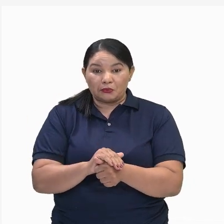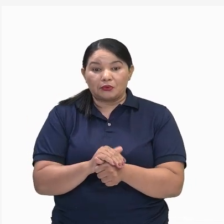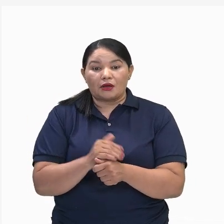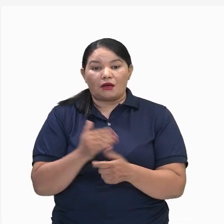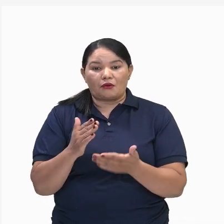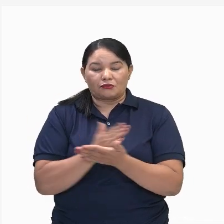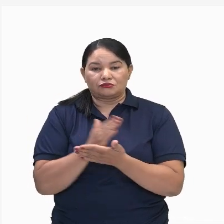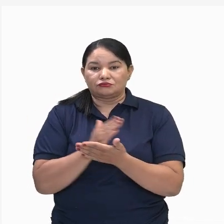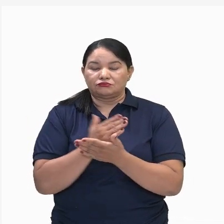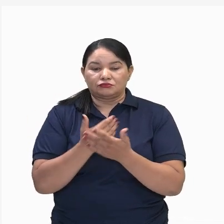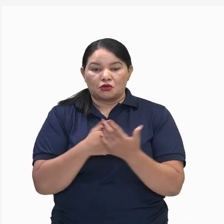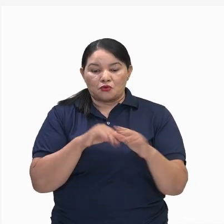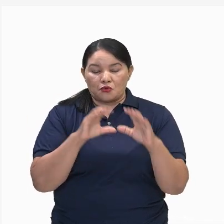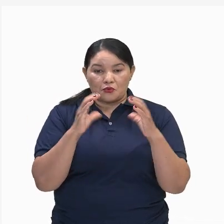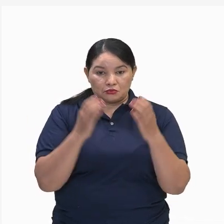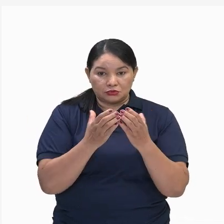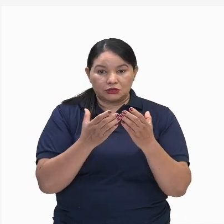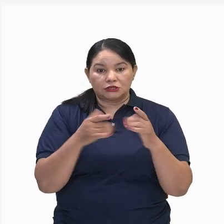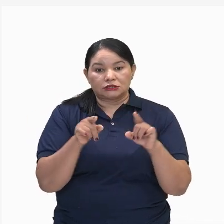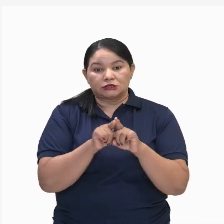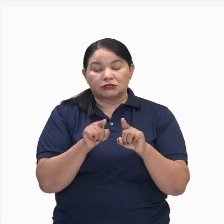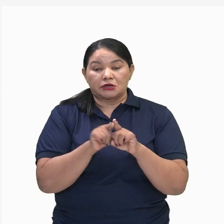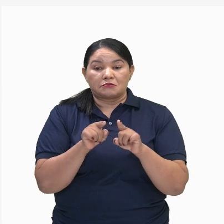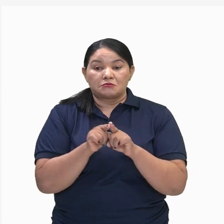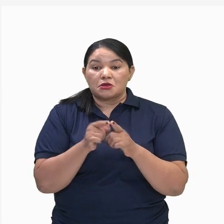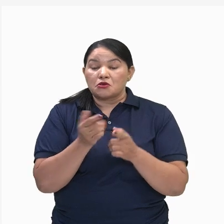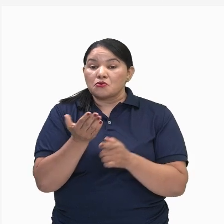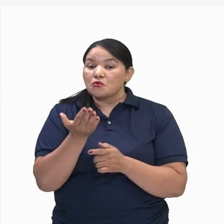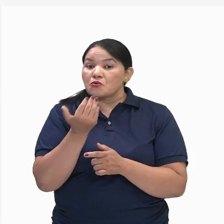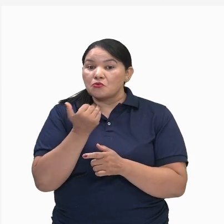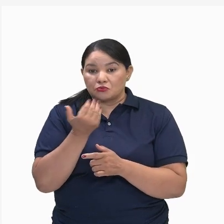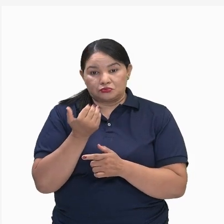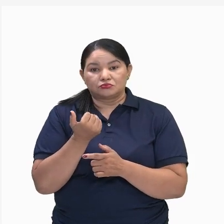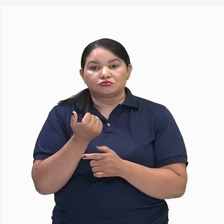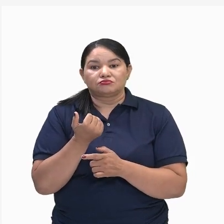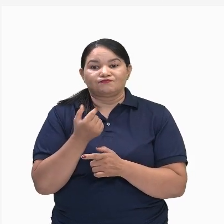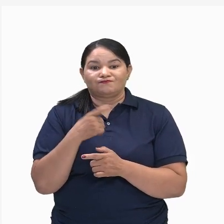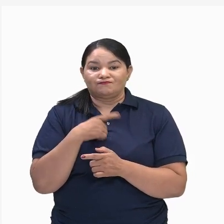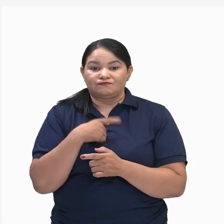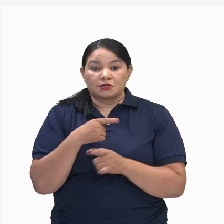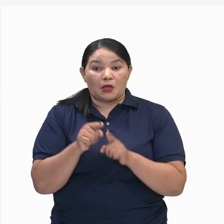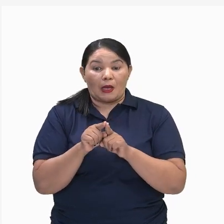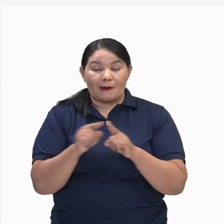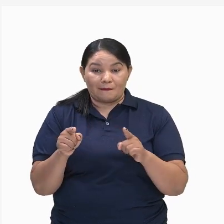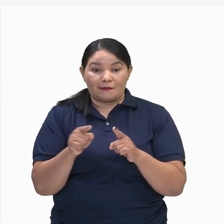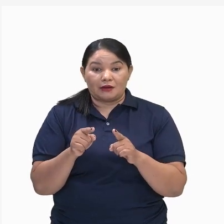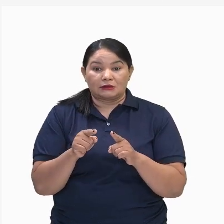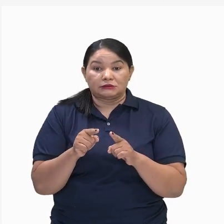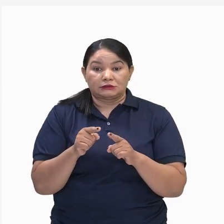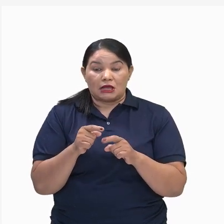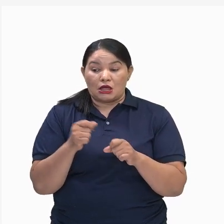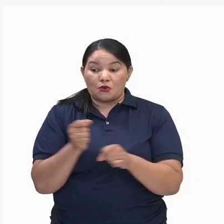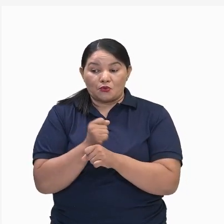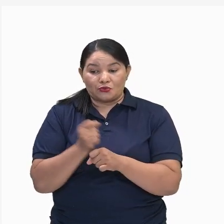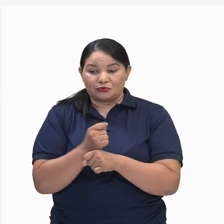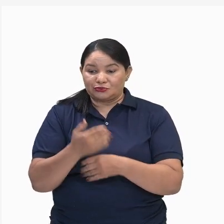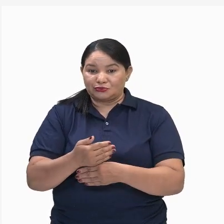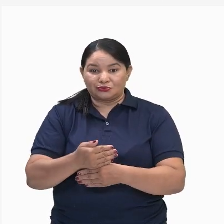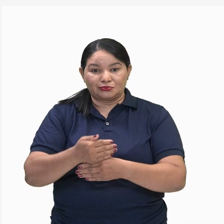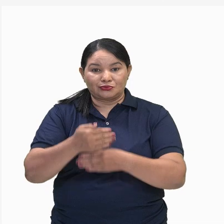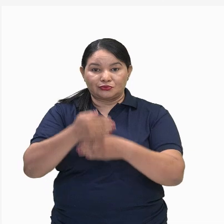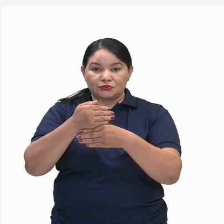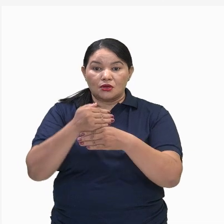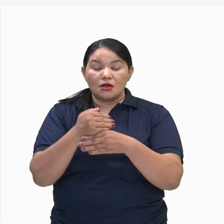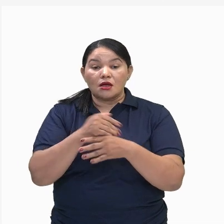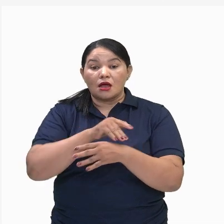indígena Waimiri-Atuari que se alimenta desses quelônios. E uma vez que foi construída essa barragem, esses